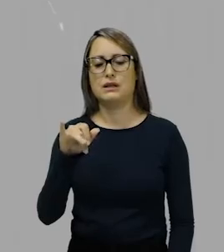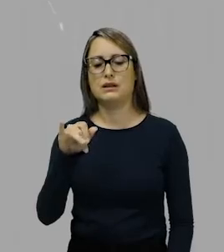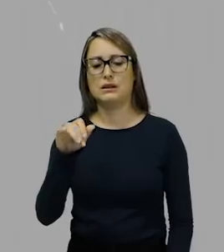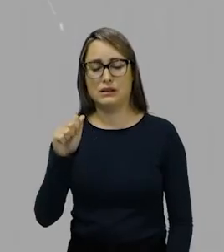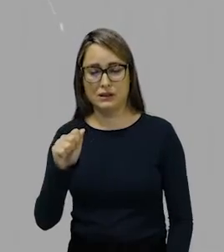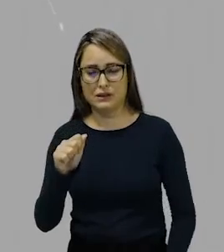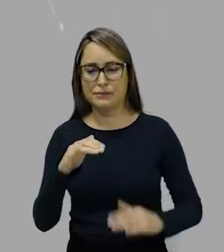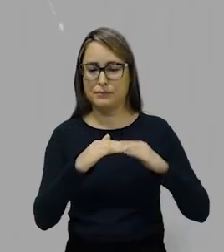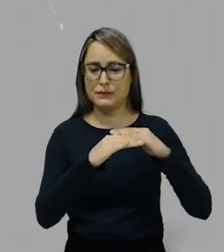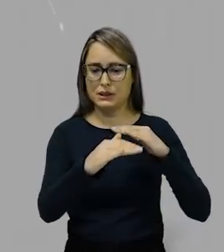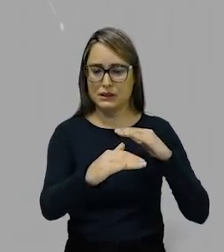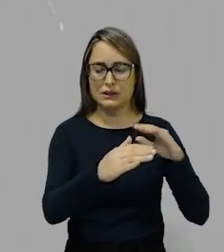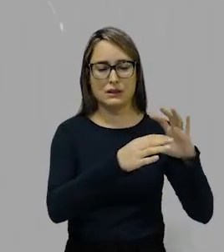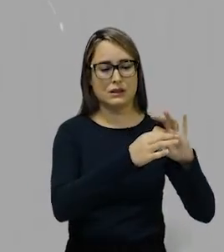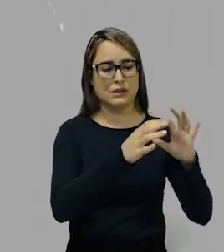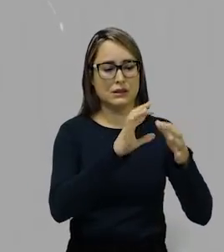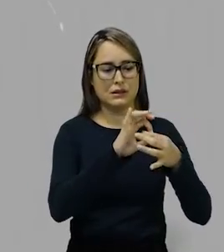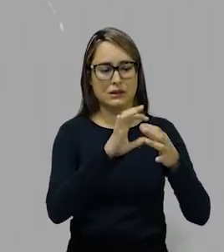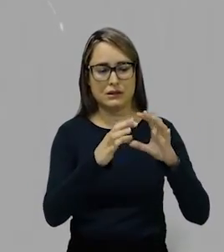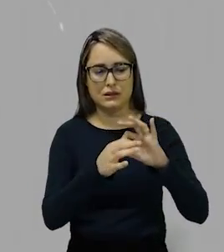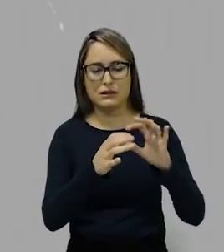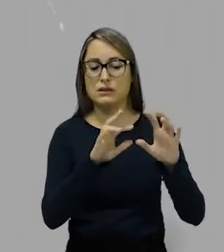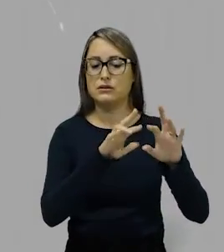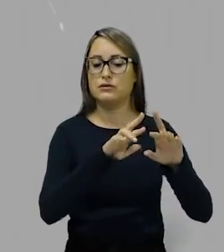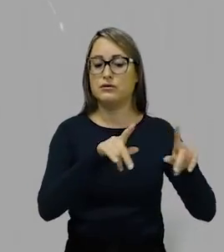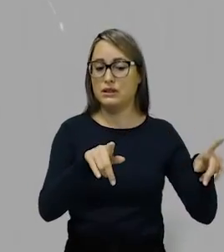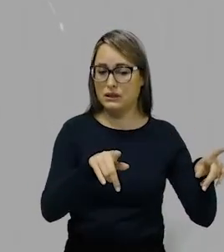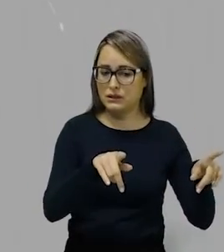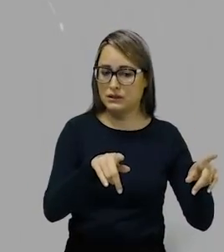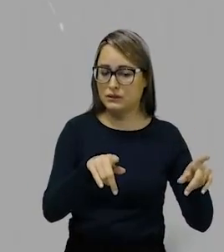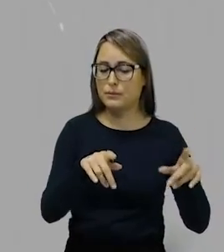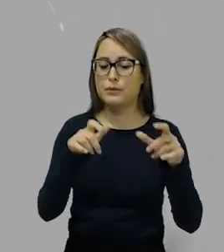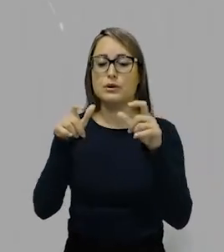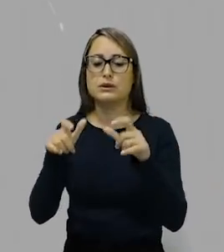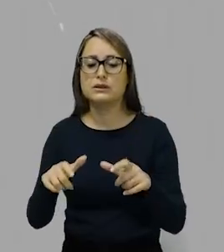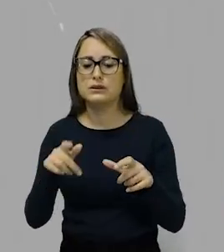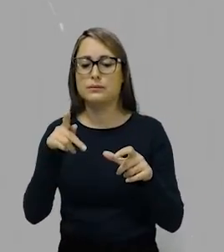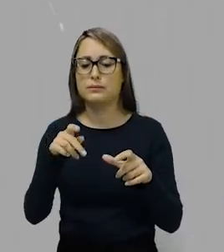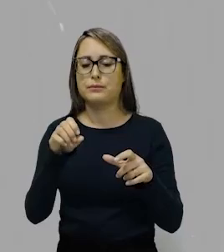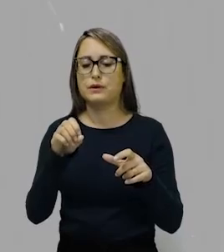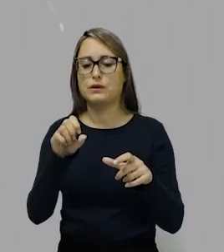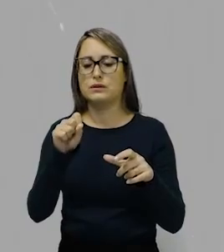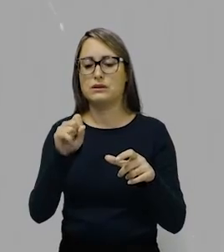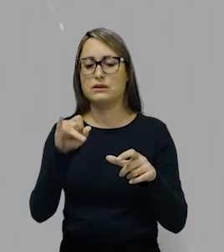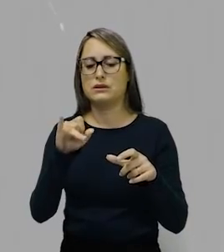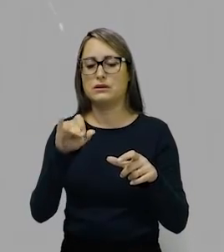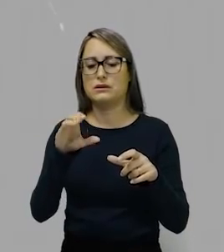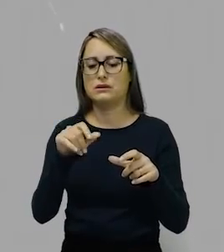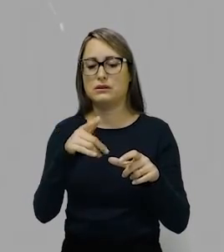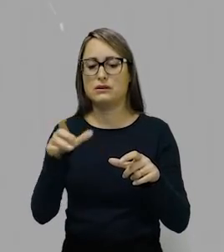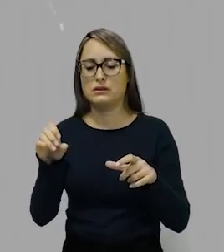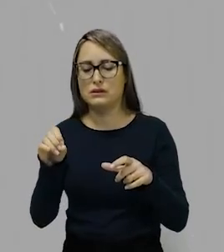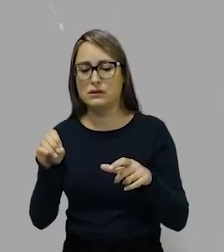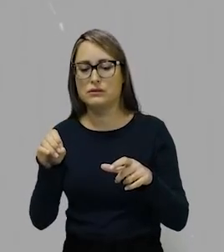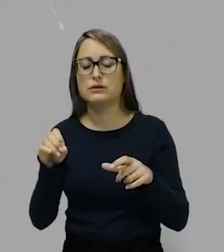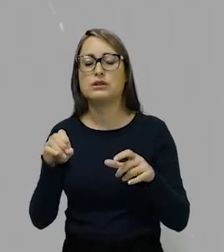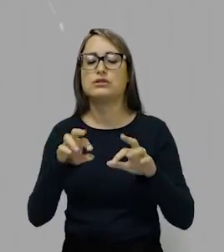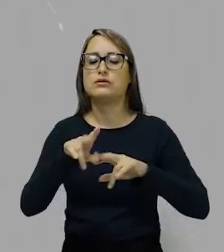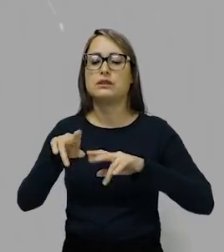temos cadeias diferentes. A isomeria plana de posição, posições diferentes. Grupo